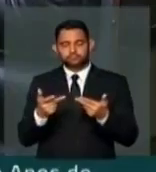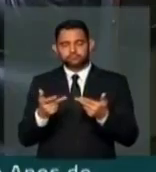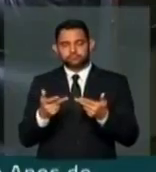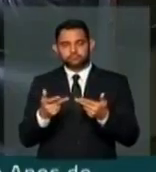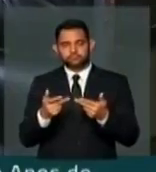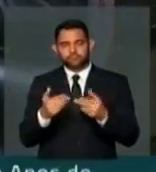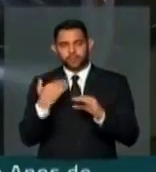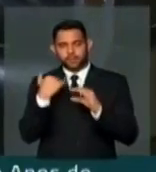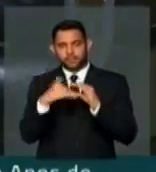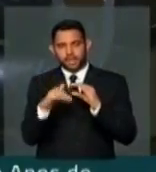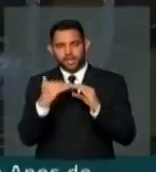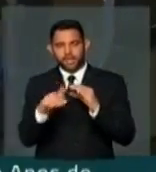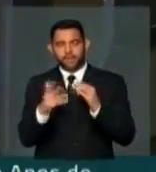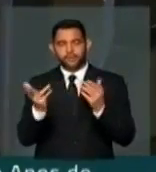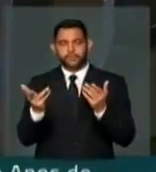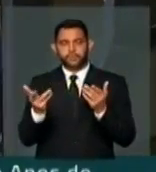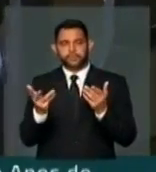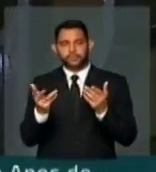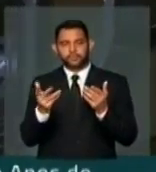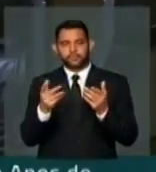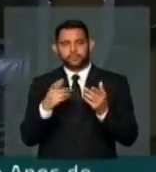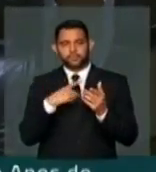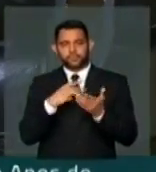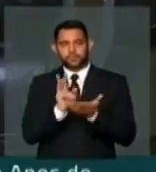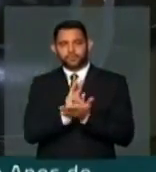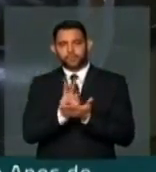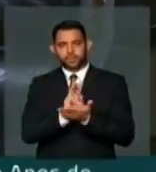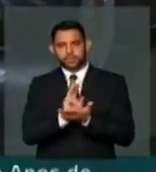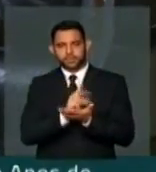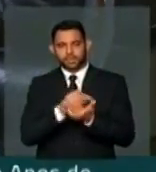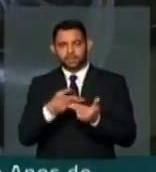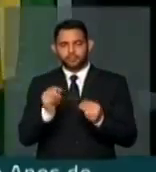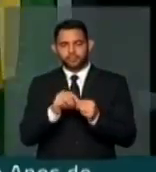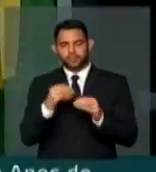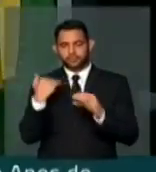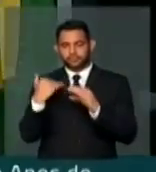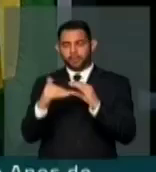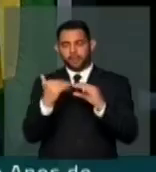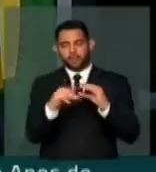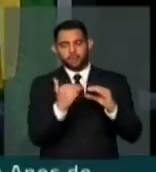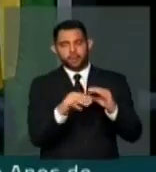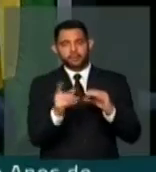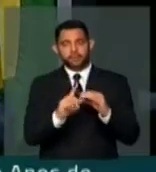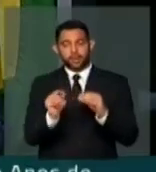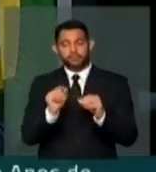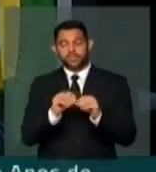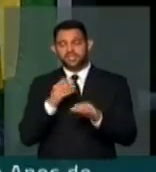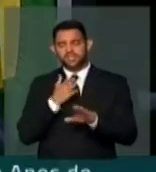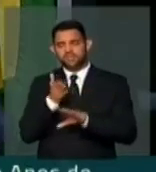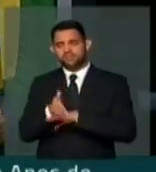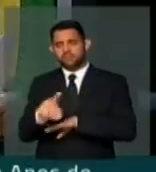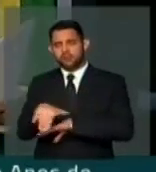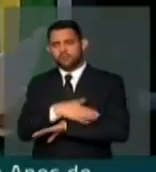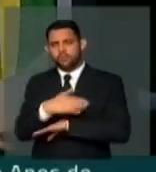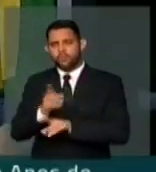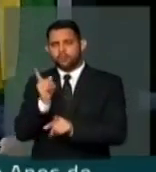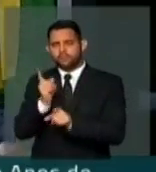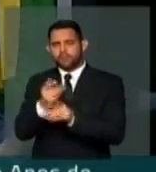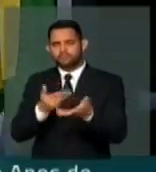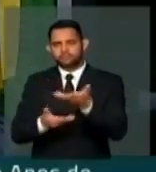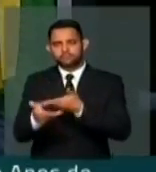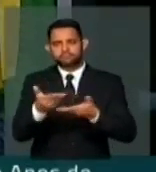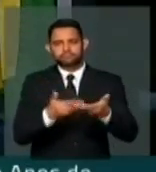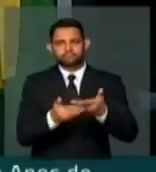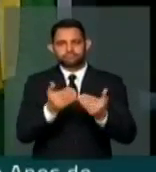pelo e-mail e pelo WhatsApp e pela mensagem. Tem que ser nas ruas, tem que ser nas